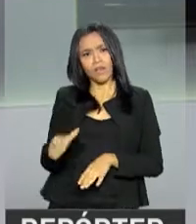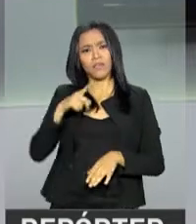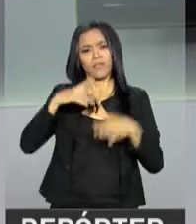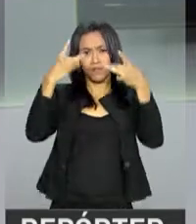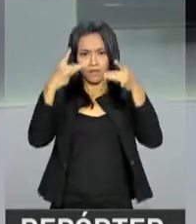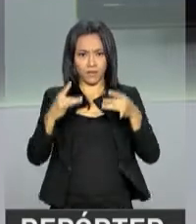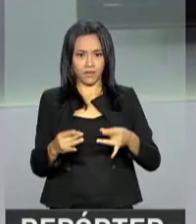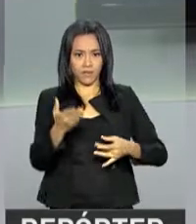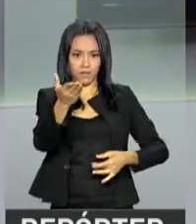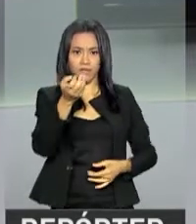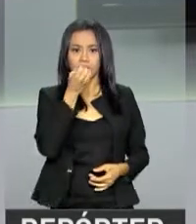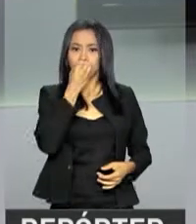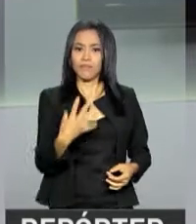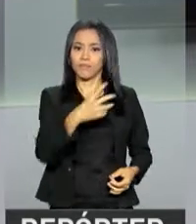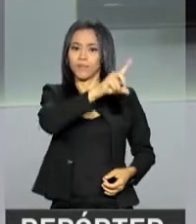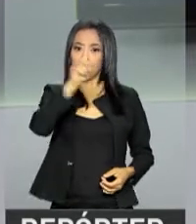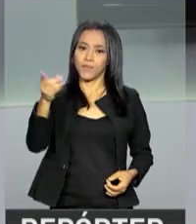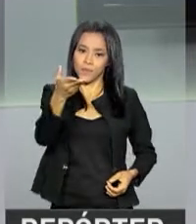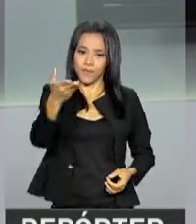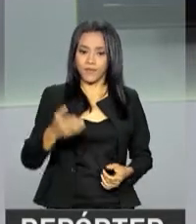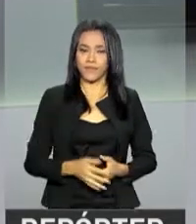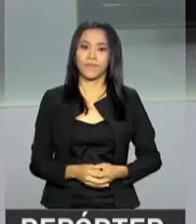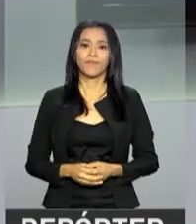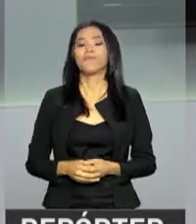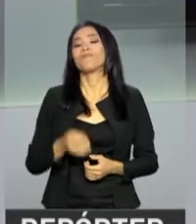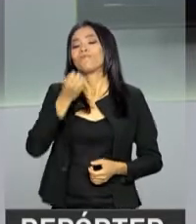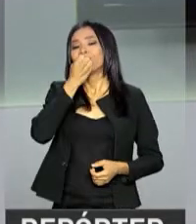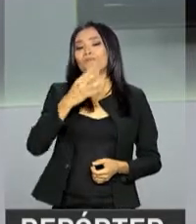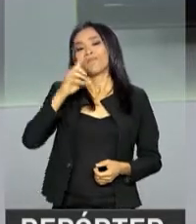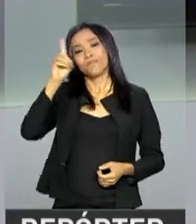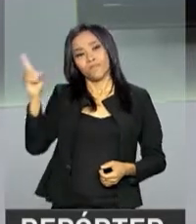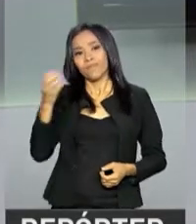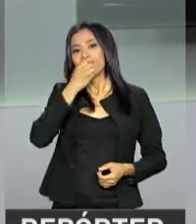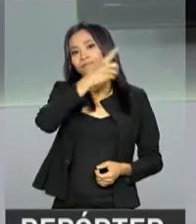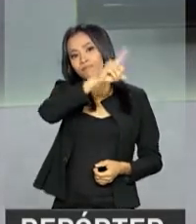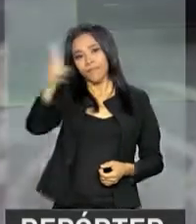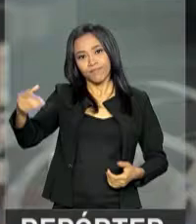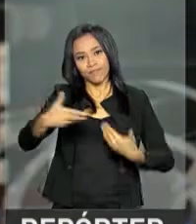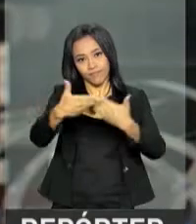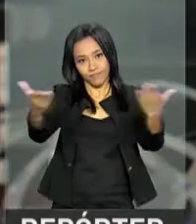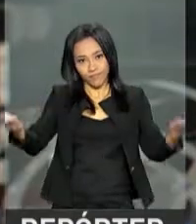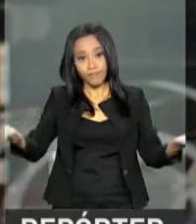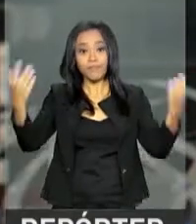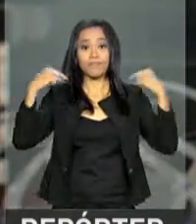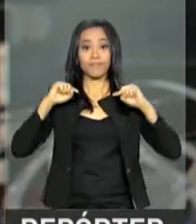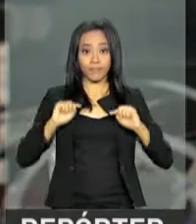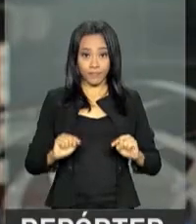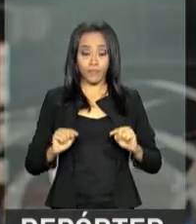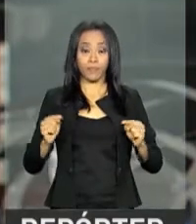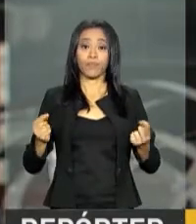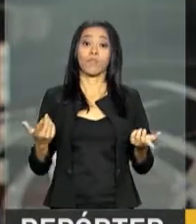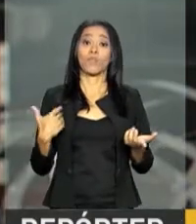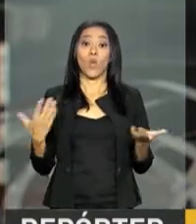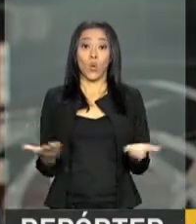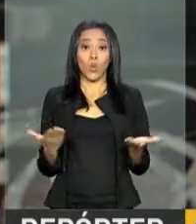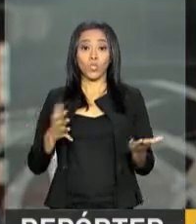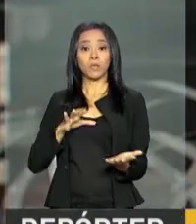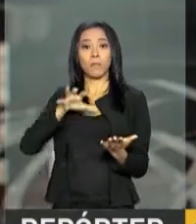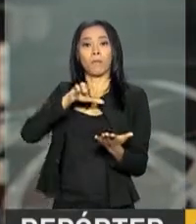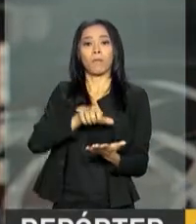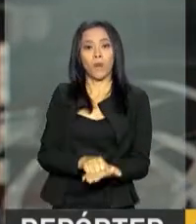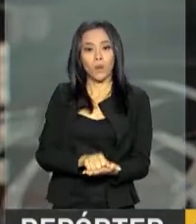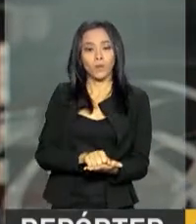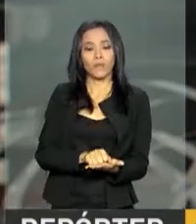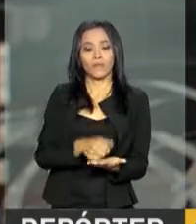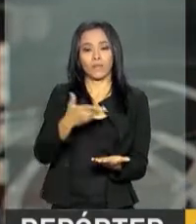detalhes. Olá, Gabi, bom dia para você. Bom dia, Thaisa. Um bom dia a todos. Olha, tomam posse hoje aqui no